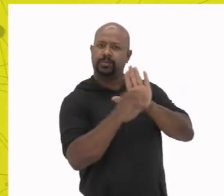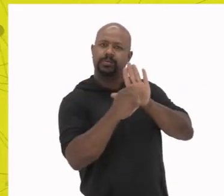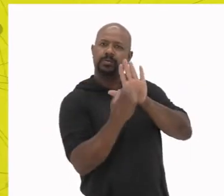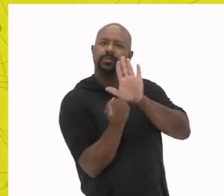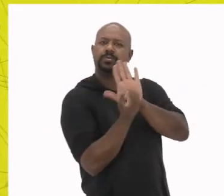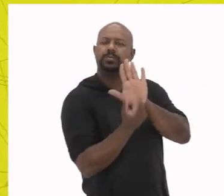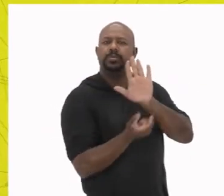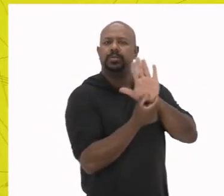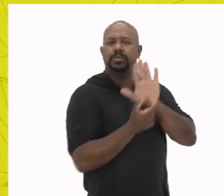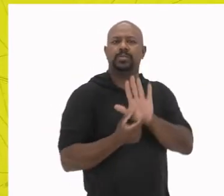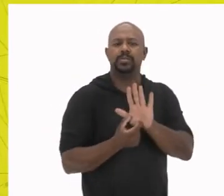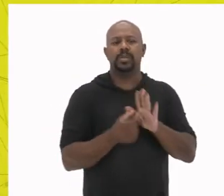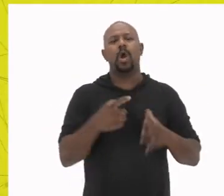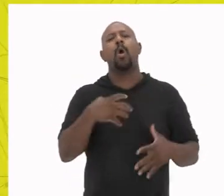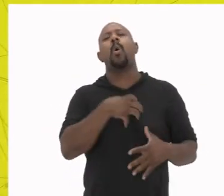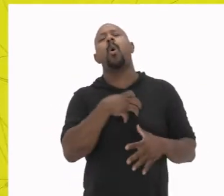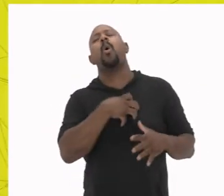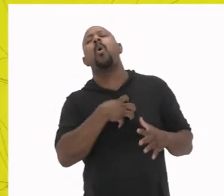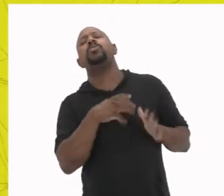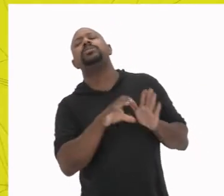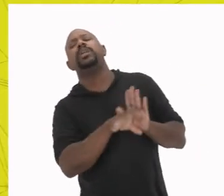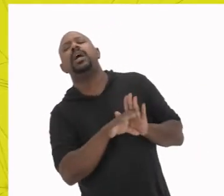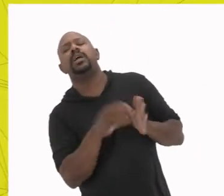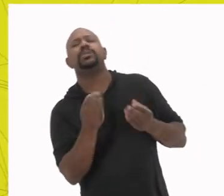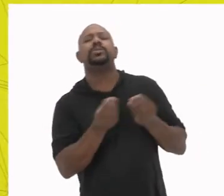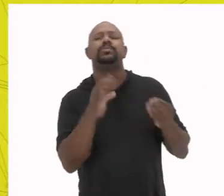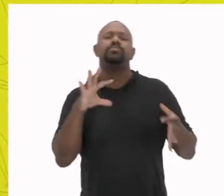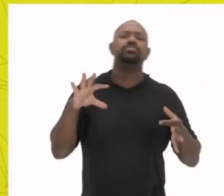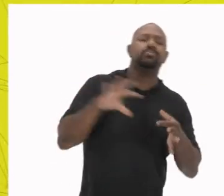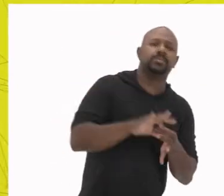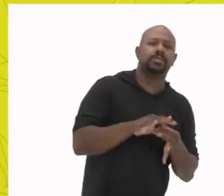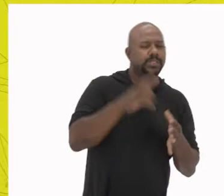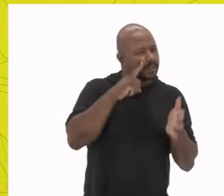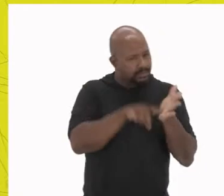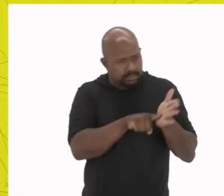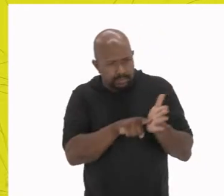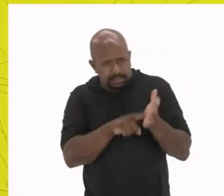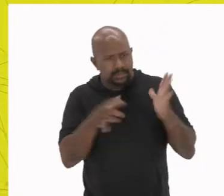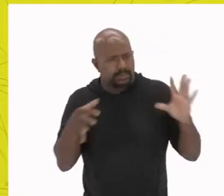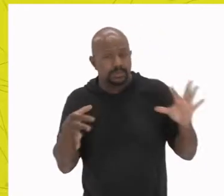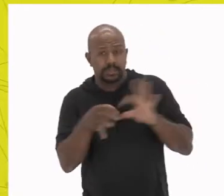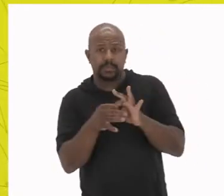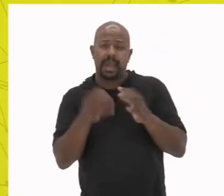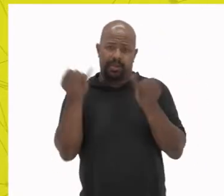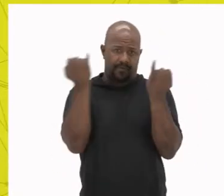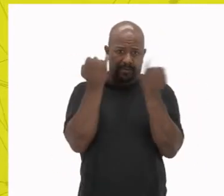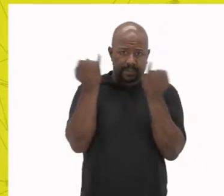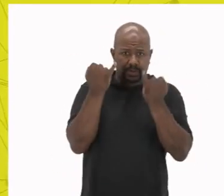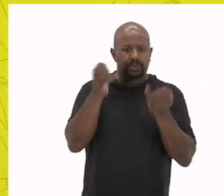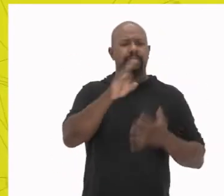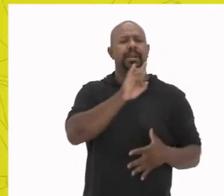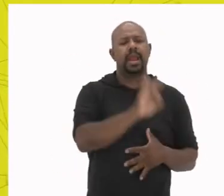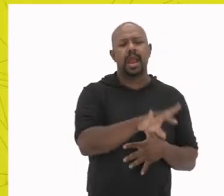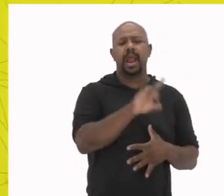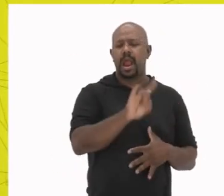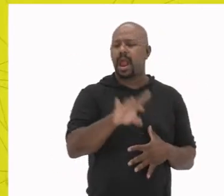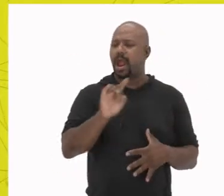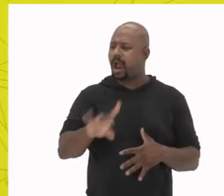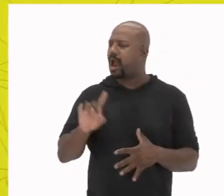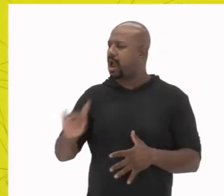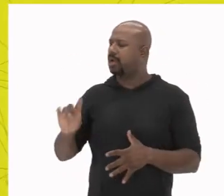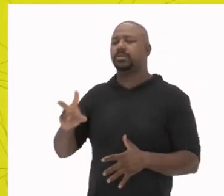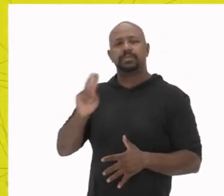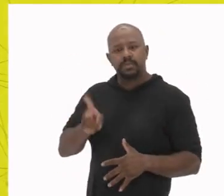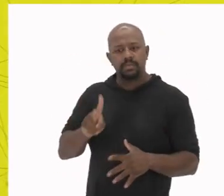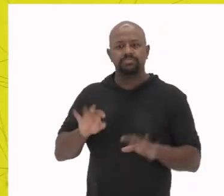coleção. Contextualização, indexação e pesquisa que devem ser realizados constantemente para que as informações sobre os